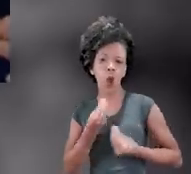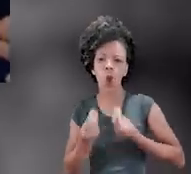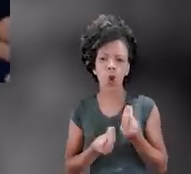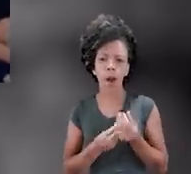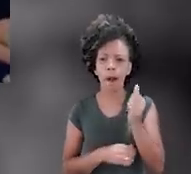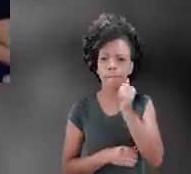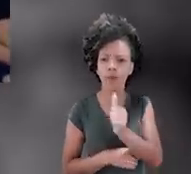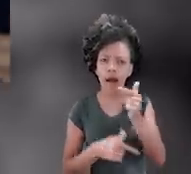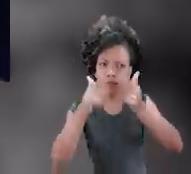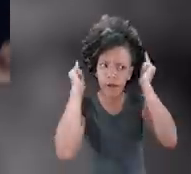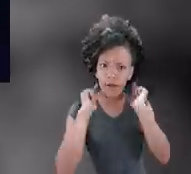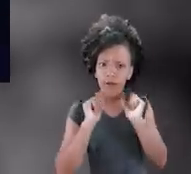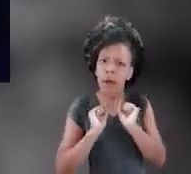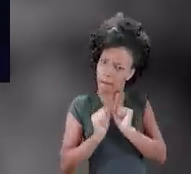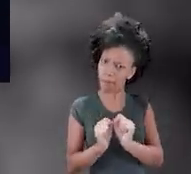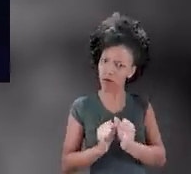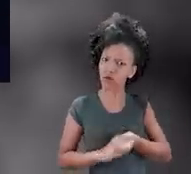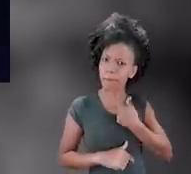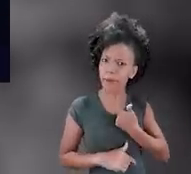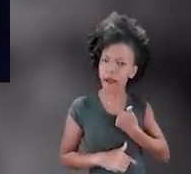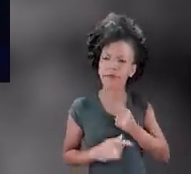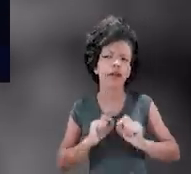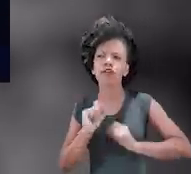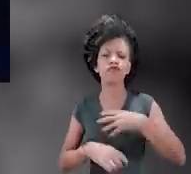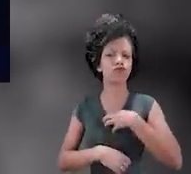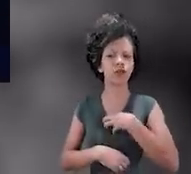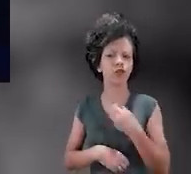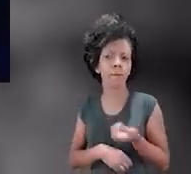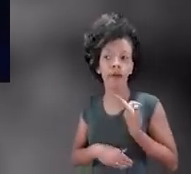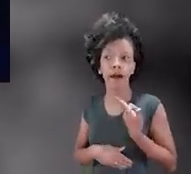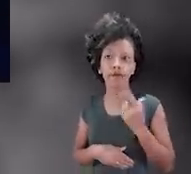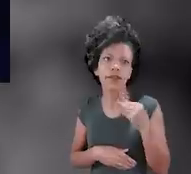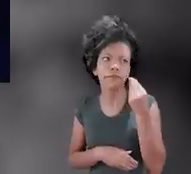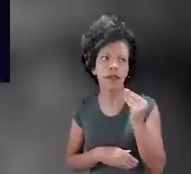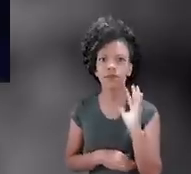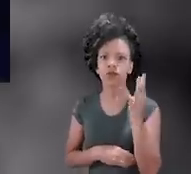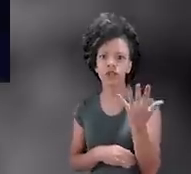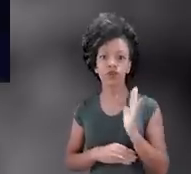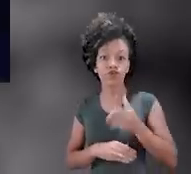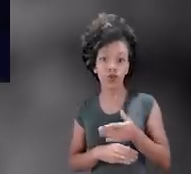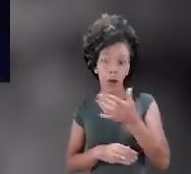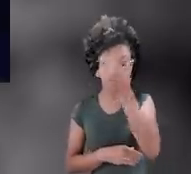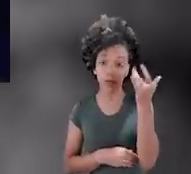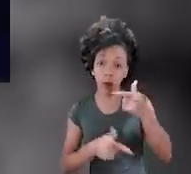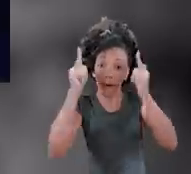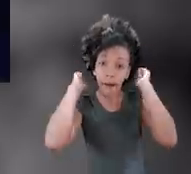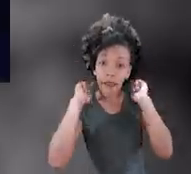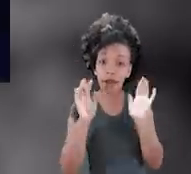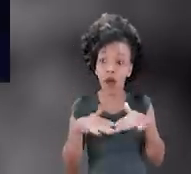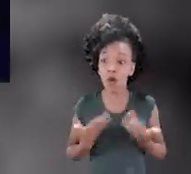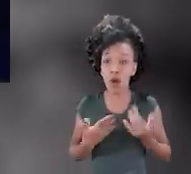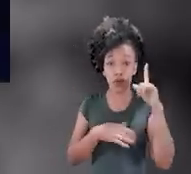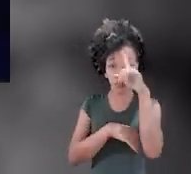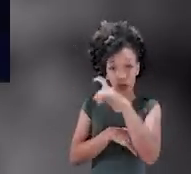Como é ser mulher e careca? Pode fazer piada com careca? Que tipo de piada e situação inusitada já rolou com uma pessoa careca? Quais